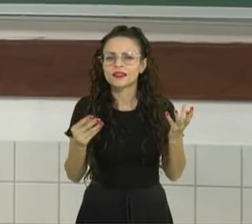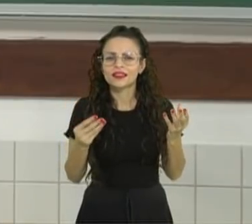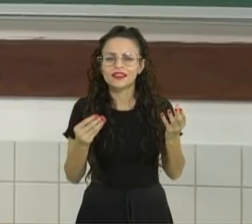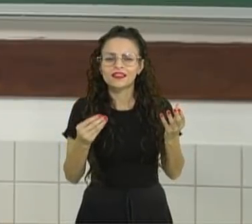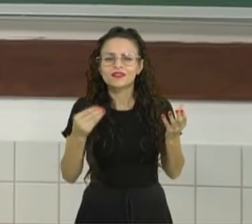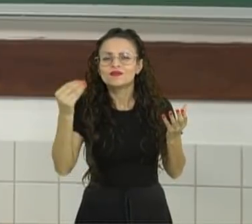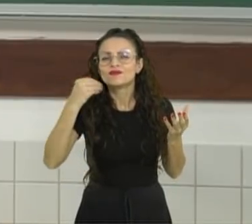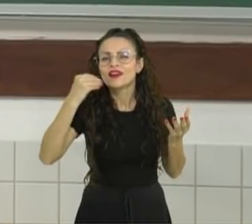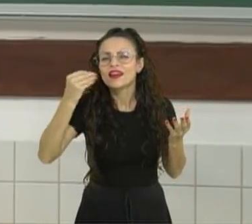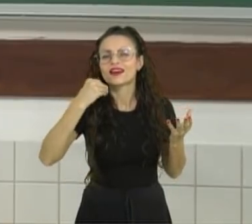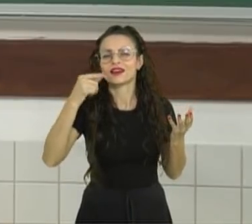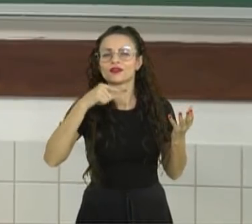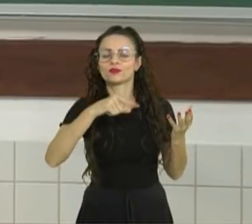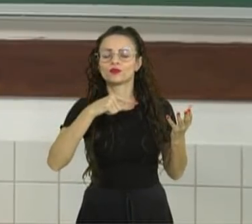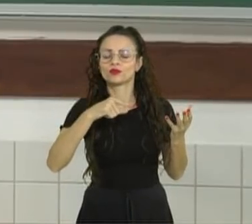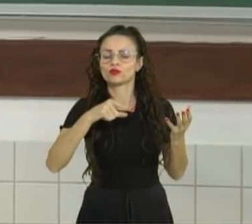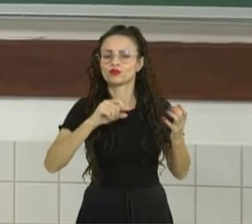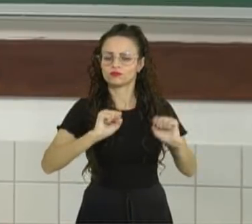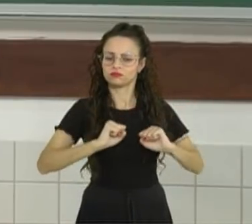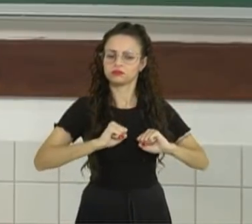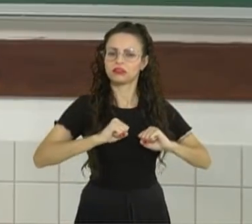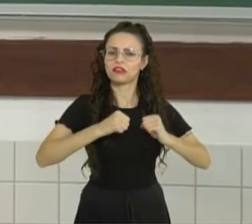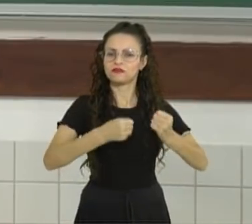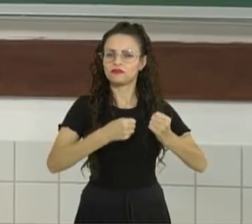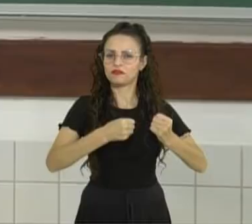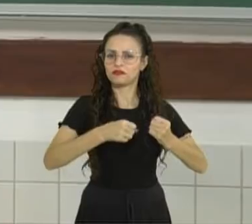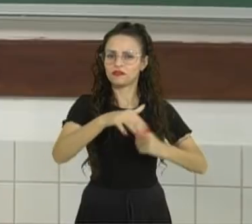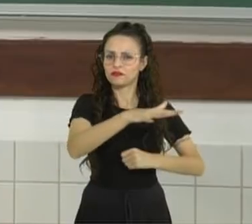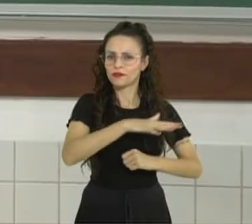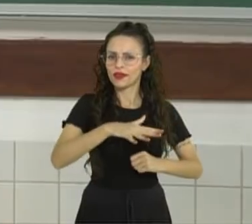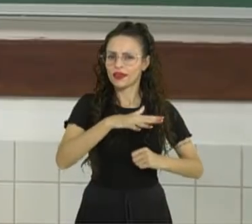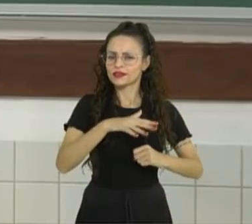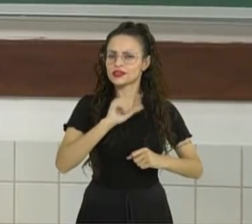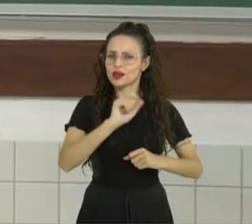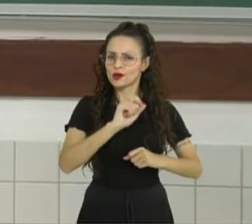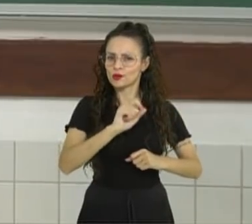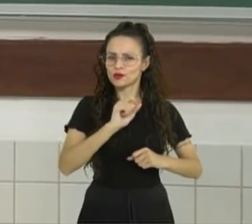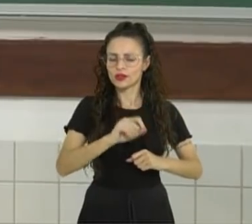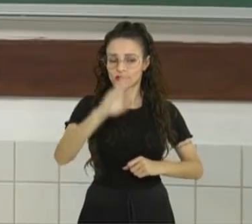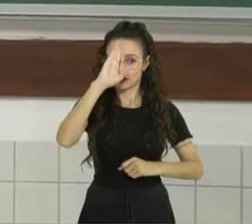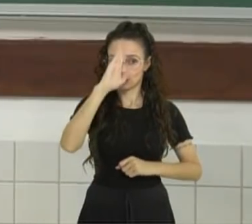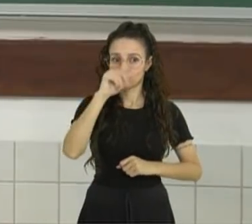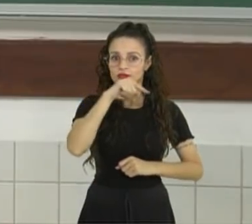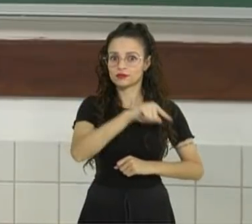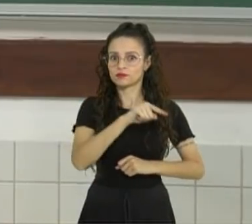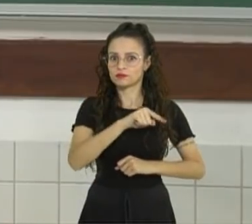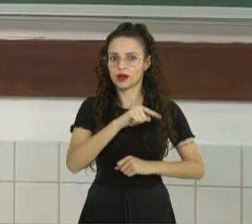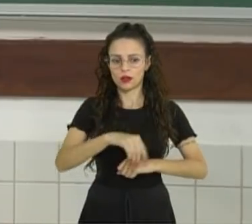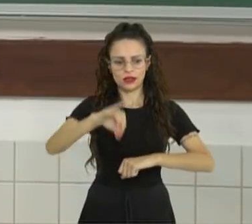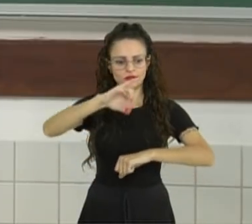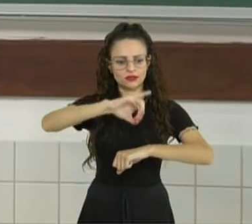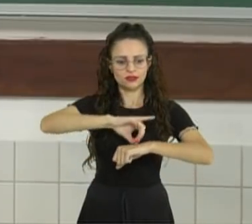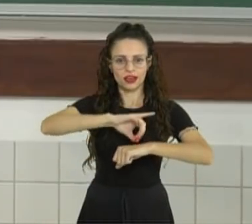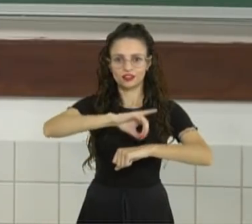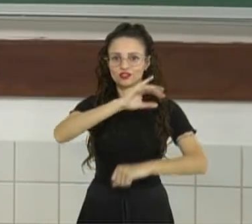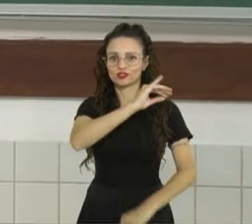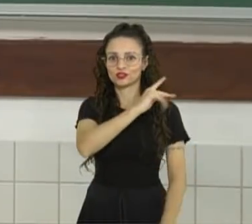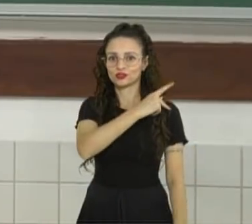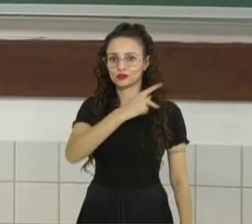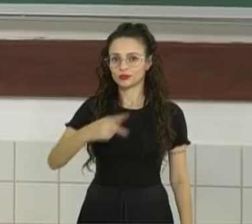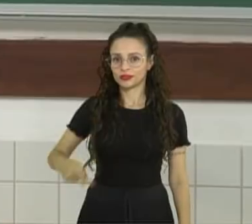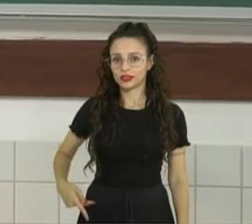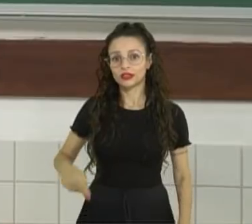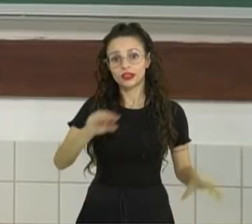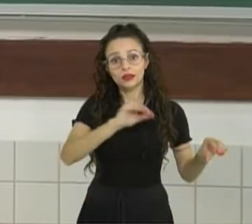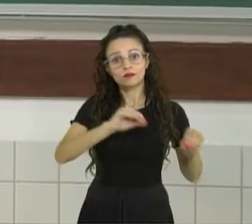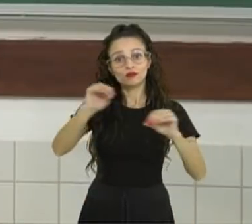frágil as defesas, né, do Palácio do Catete, o palácio principal da sede do governo do presidente. E mudar